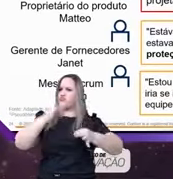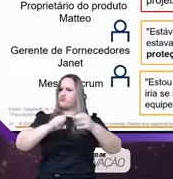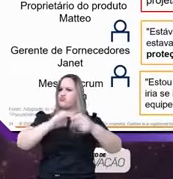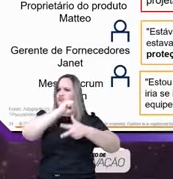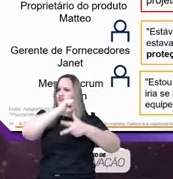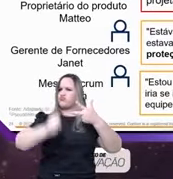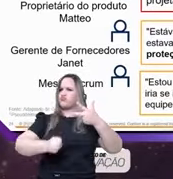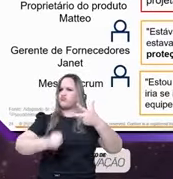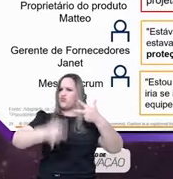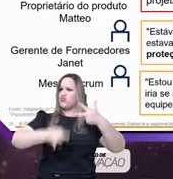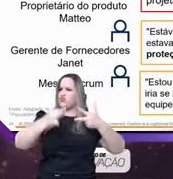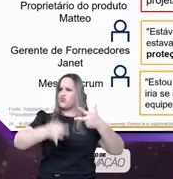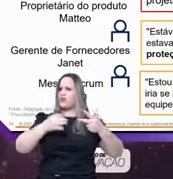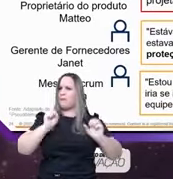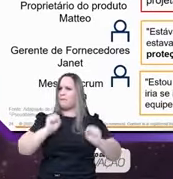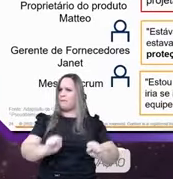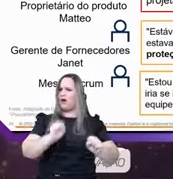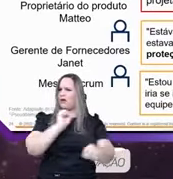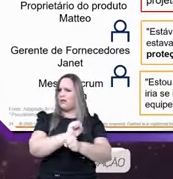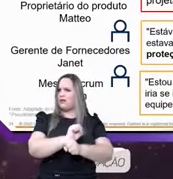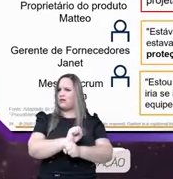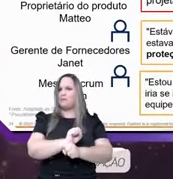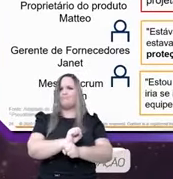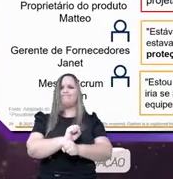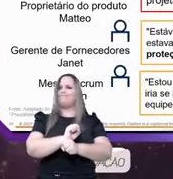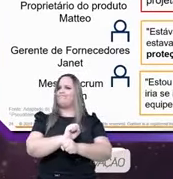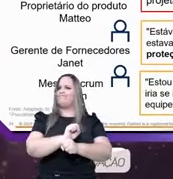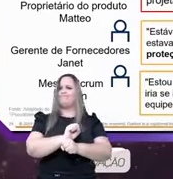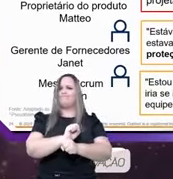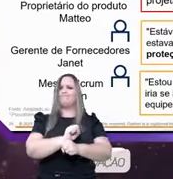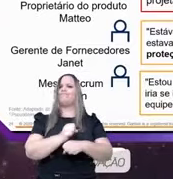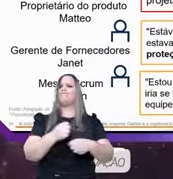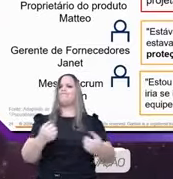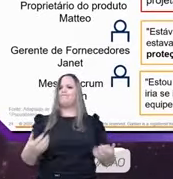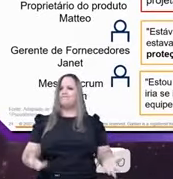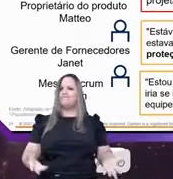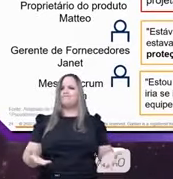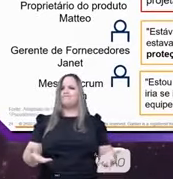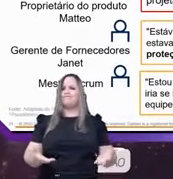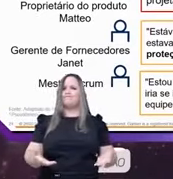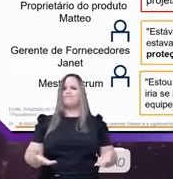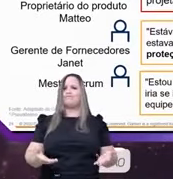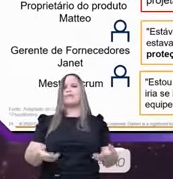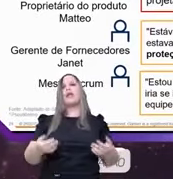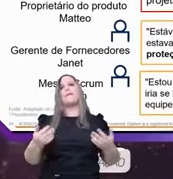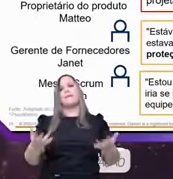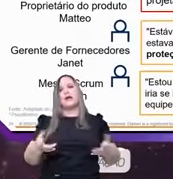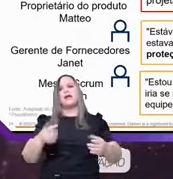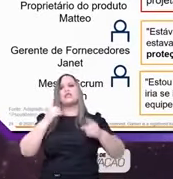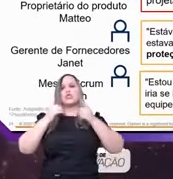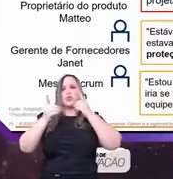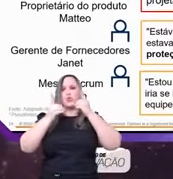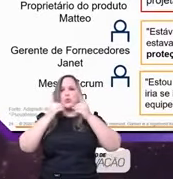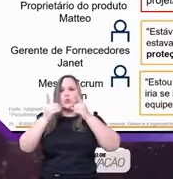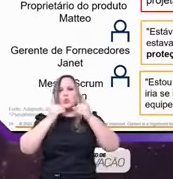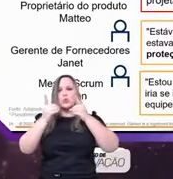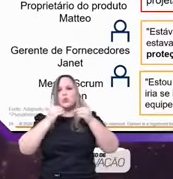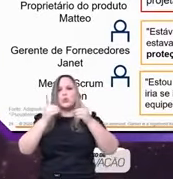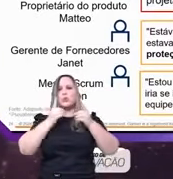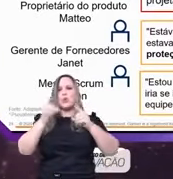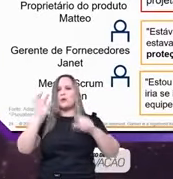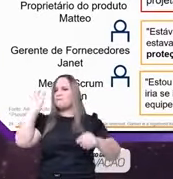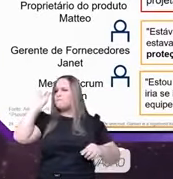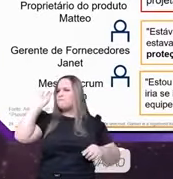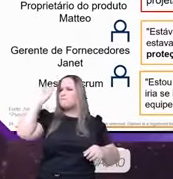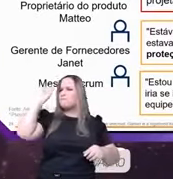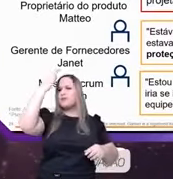é um problema. Mas isso é o quê? Uma interação rápida. Isso foi uma sessão. Uma discussão. Então, ágil. Modelo